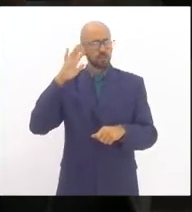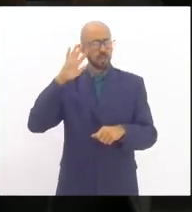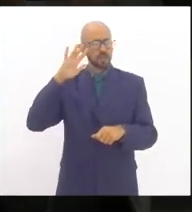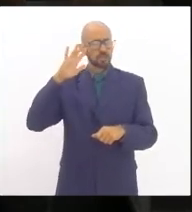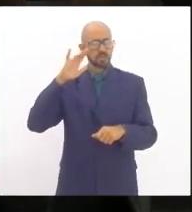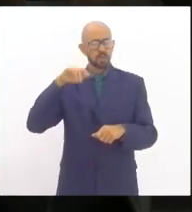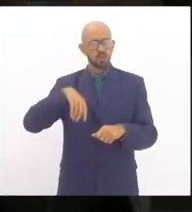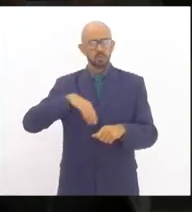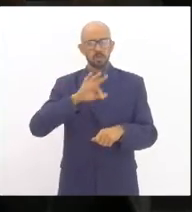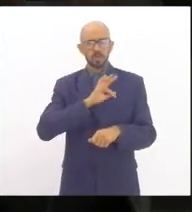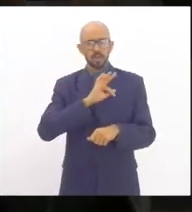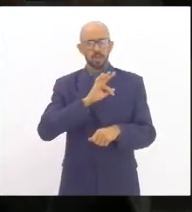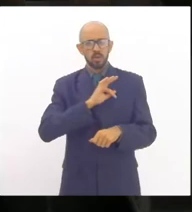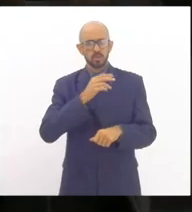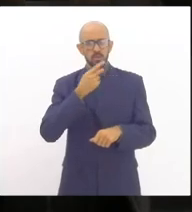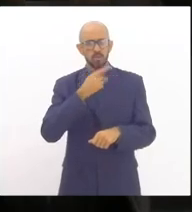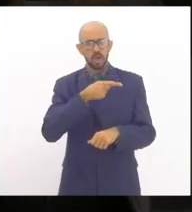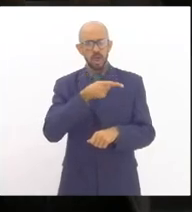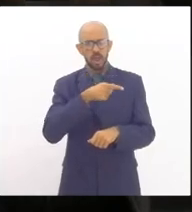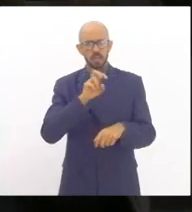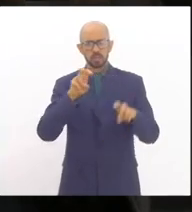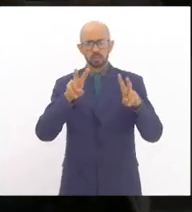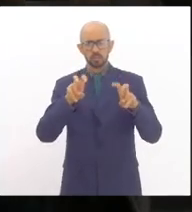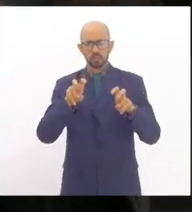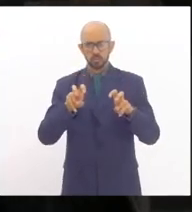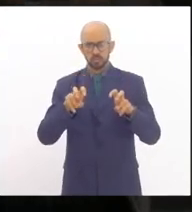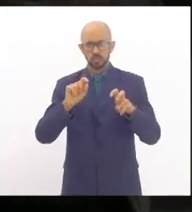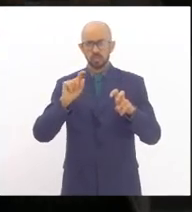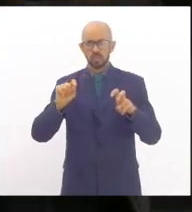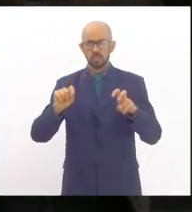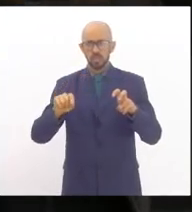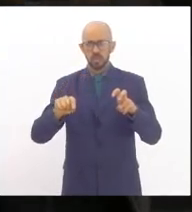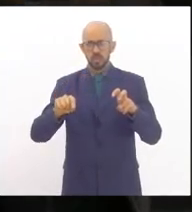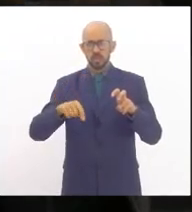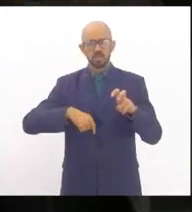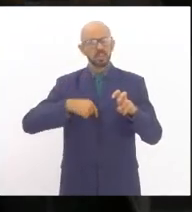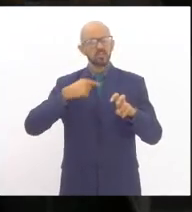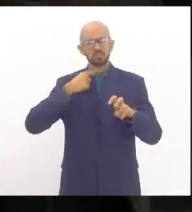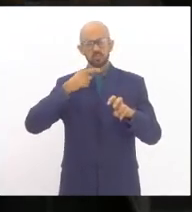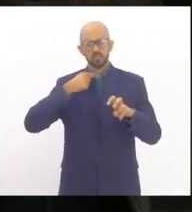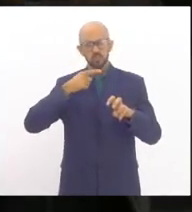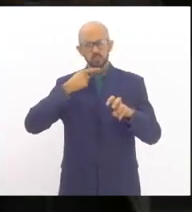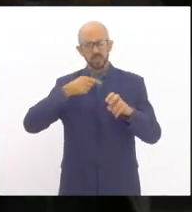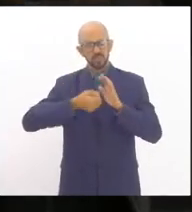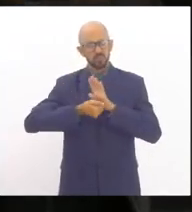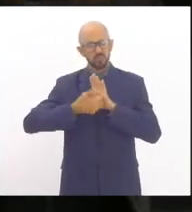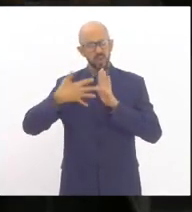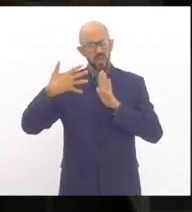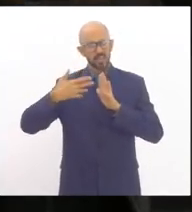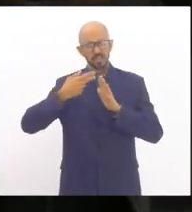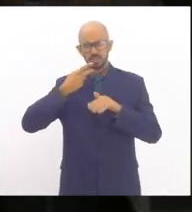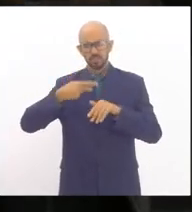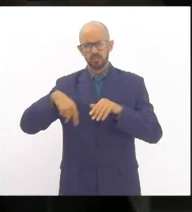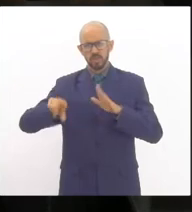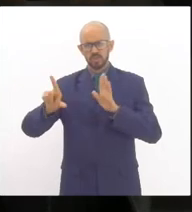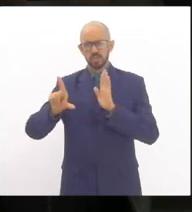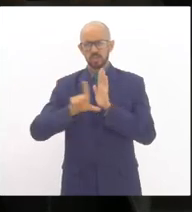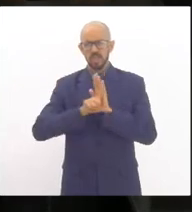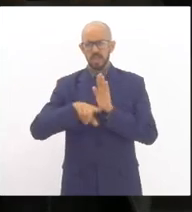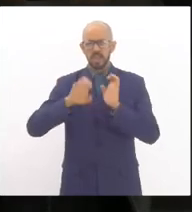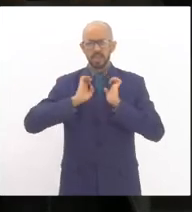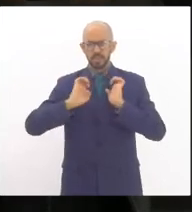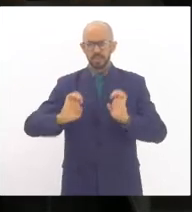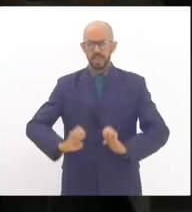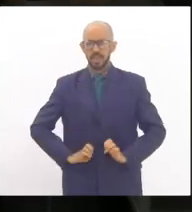faz quando questiona entre tantos questionamentos que temos feito aqui de natureza legal de natureza moral de